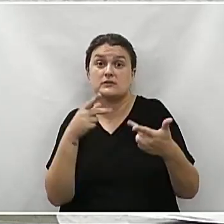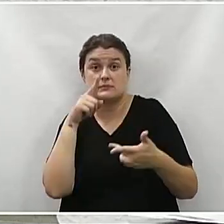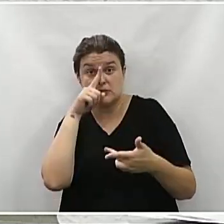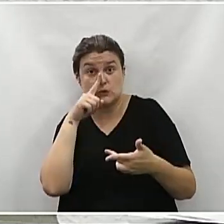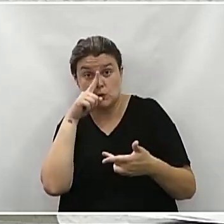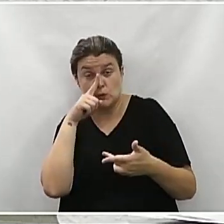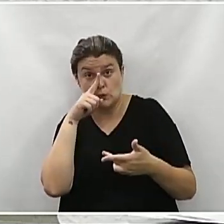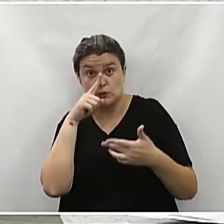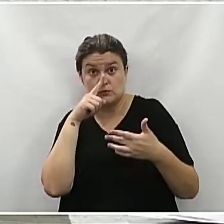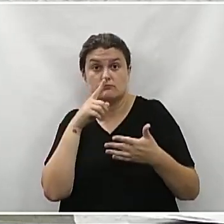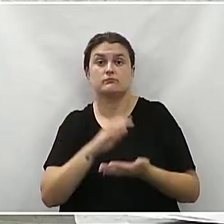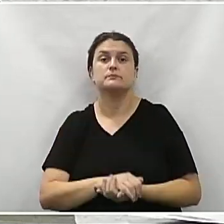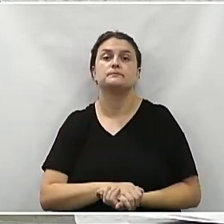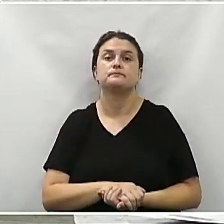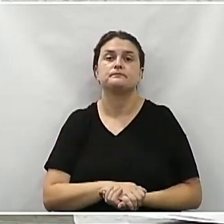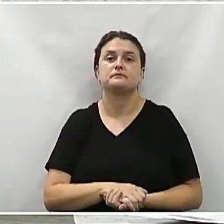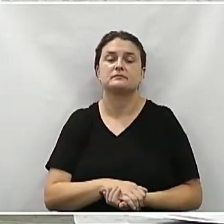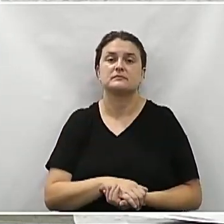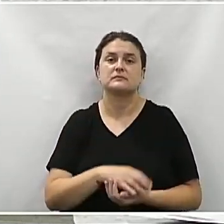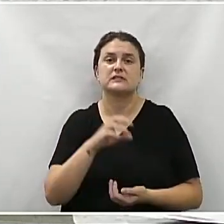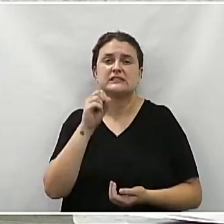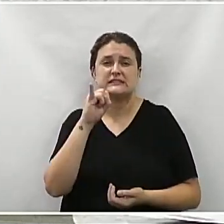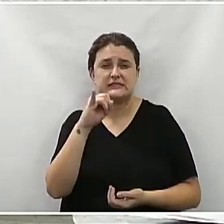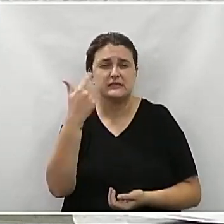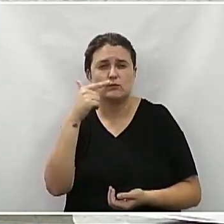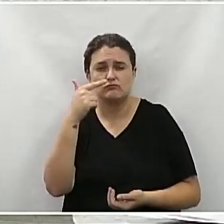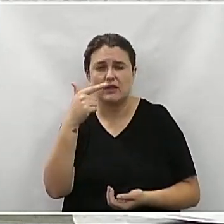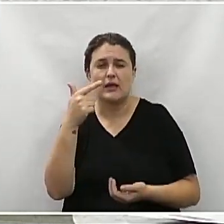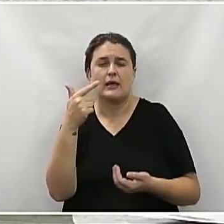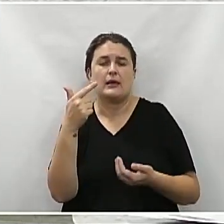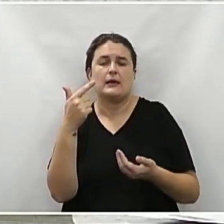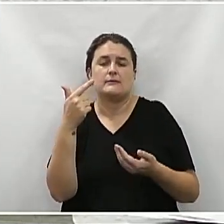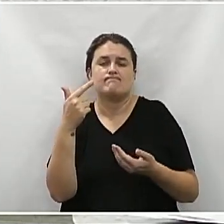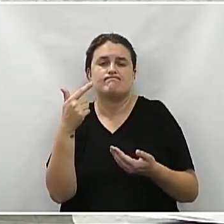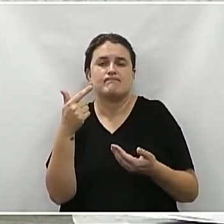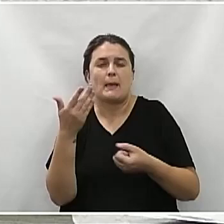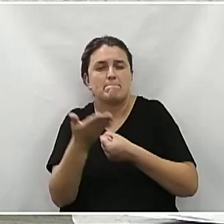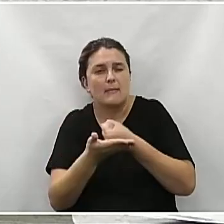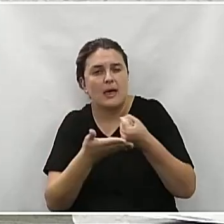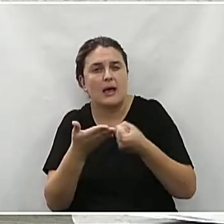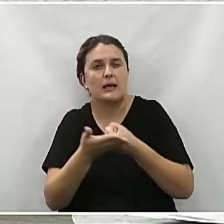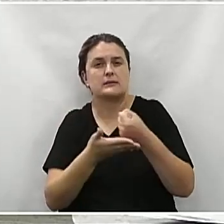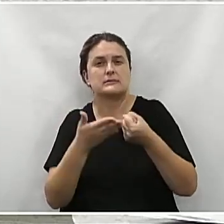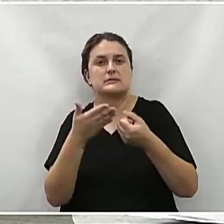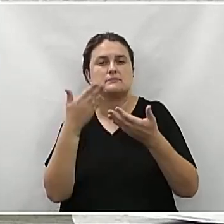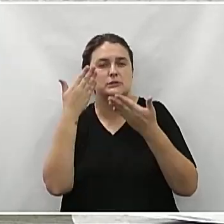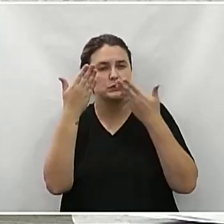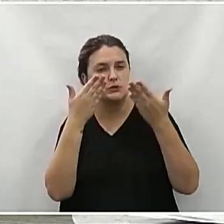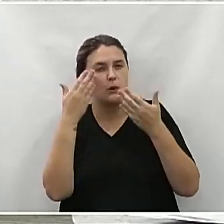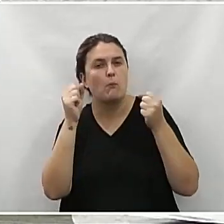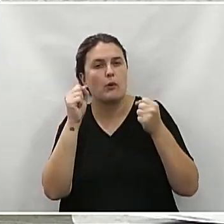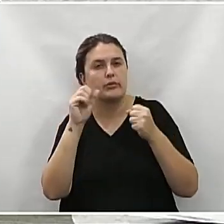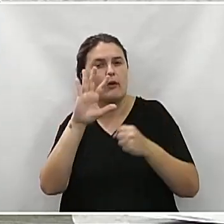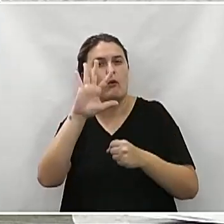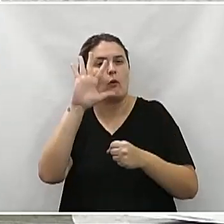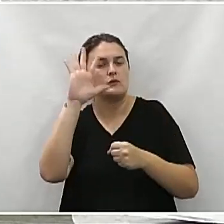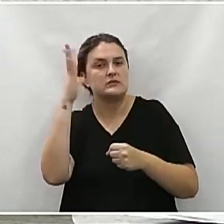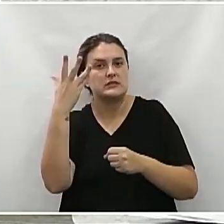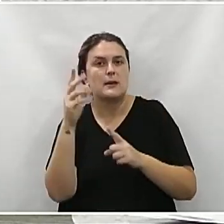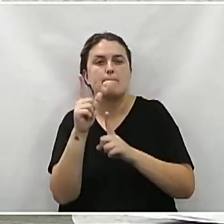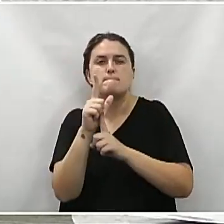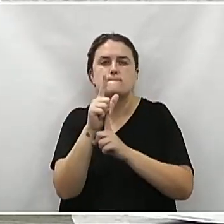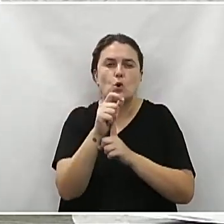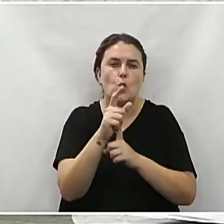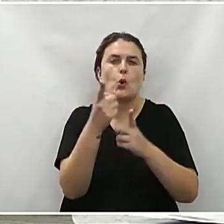psicológica das crianças. Sem a base intelectual, a psicologia adequada, as crianças podem ser vítimas de abuso, de bullying,